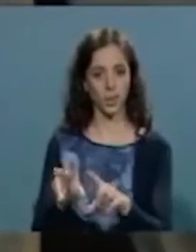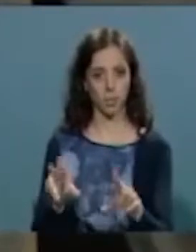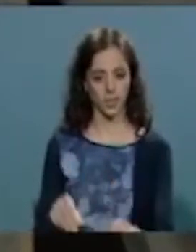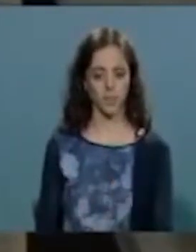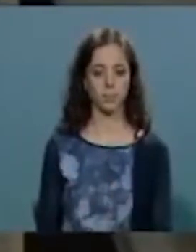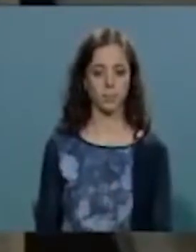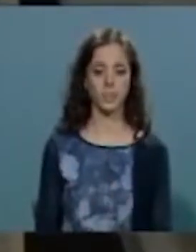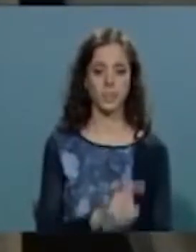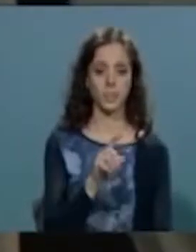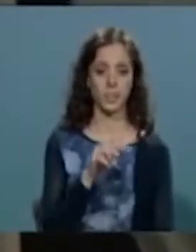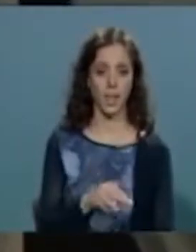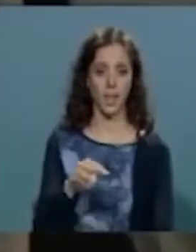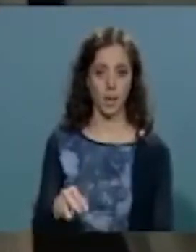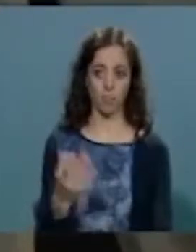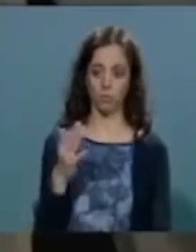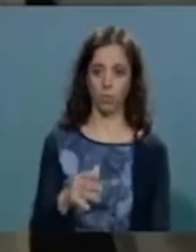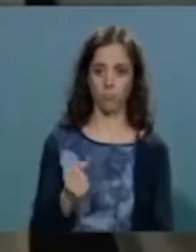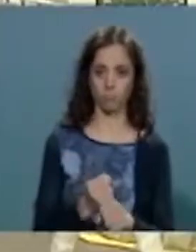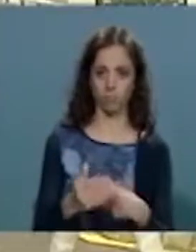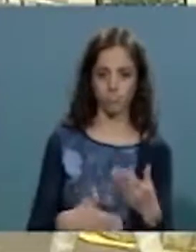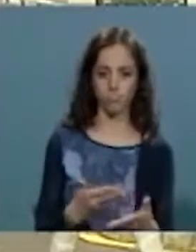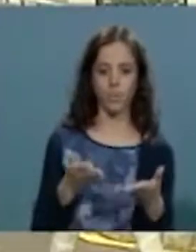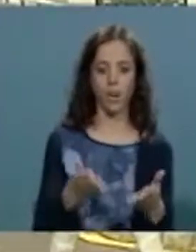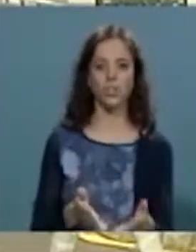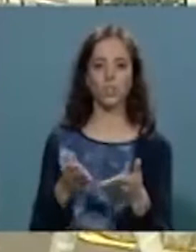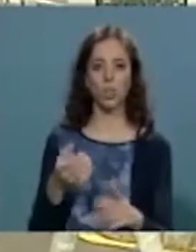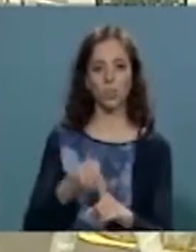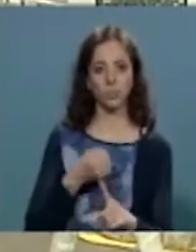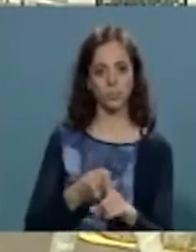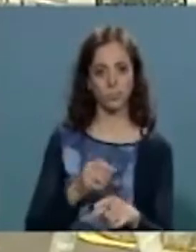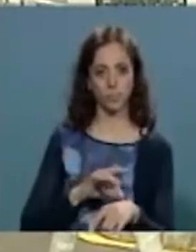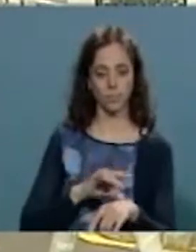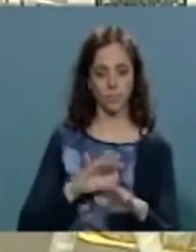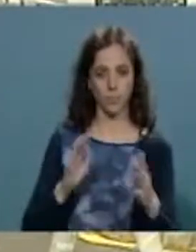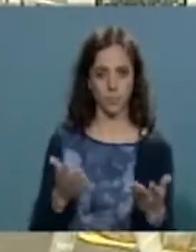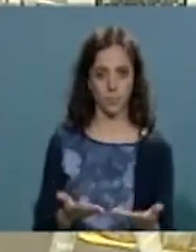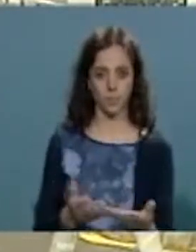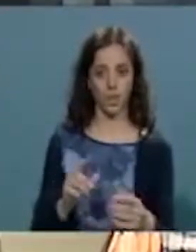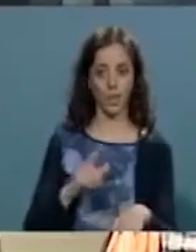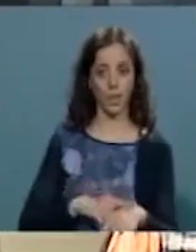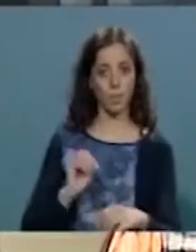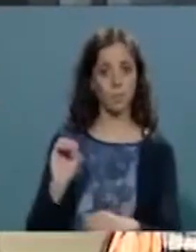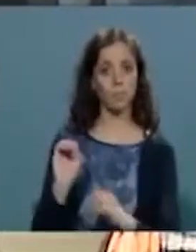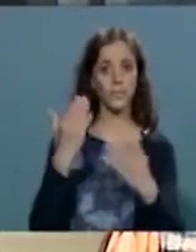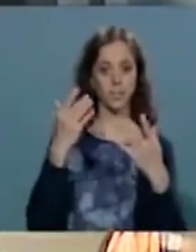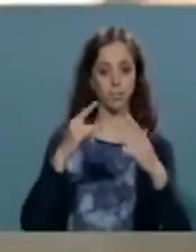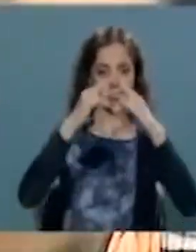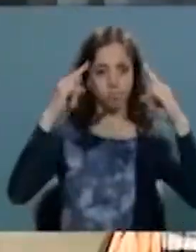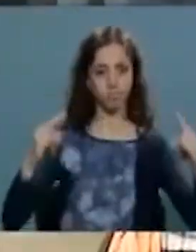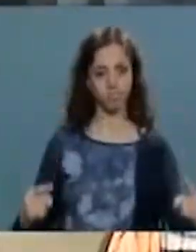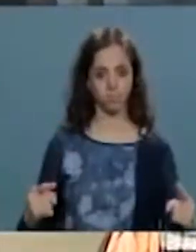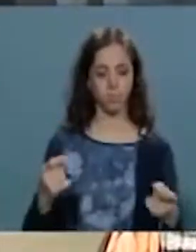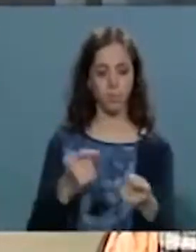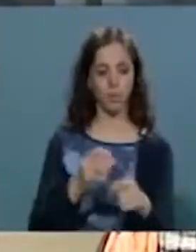ligação a zona Militar da Madeira está mobilizada para ajudar no combate à anemia desde a primeira hora a construção de